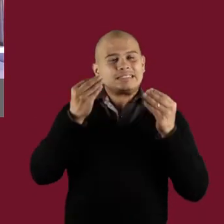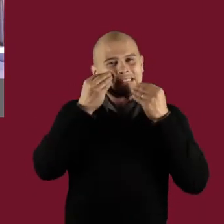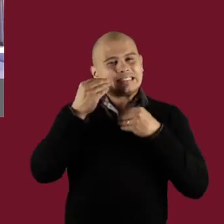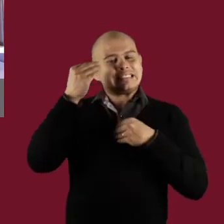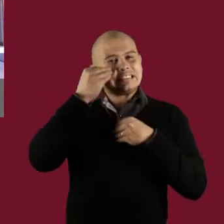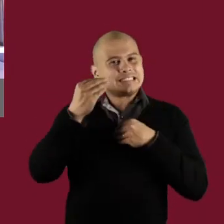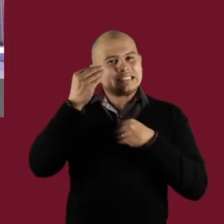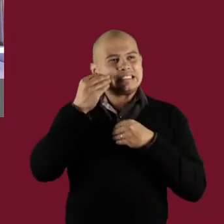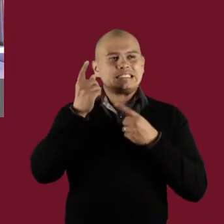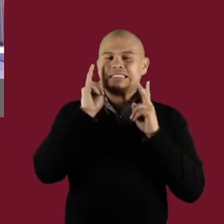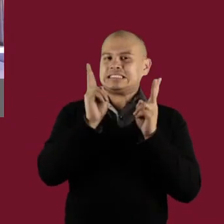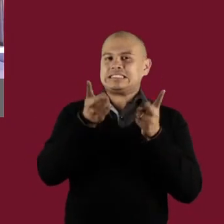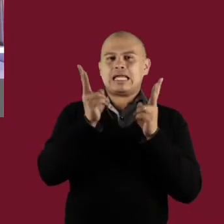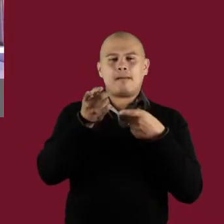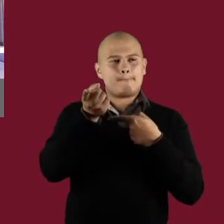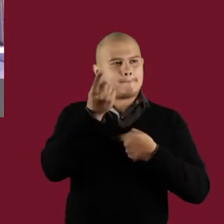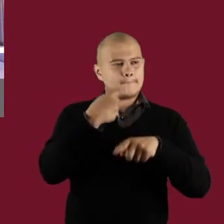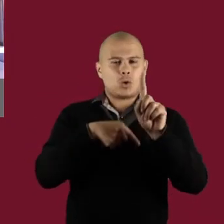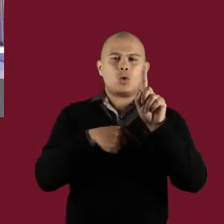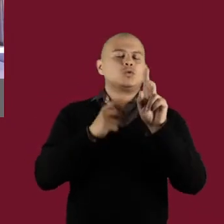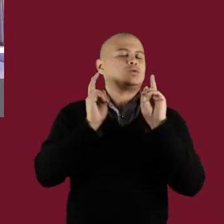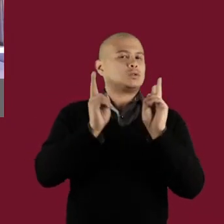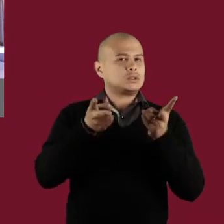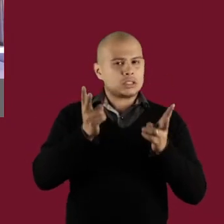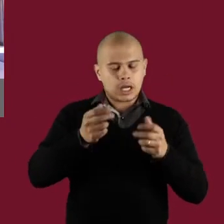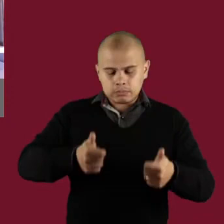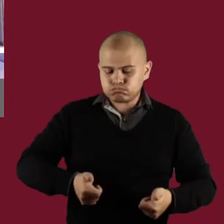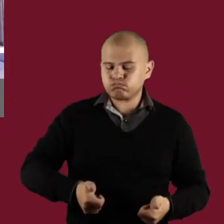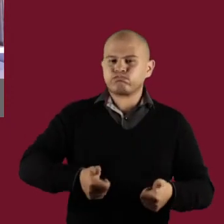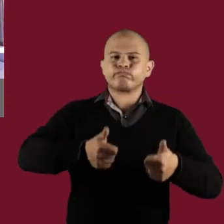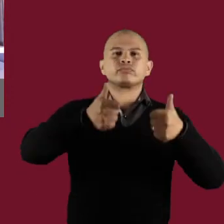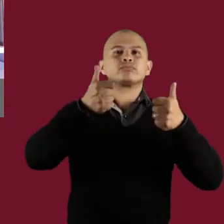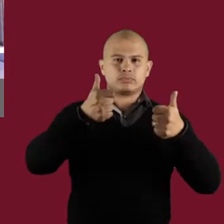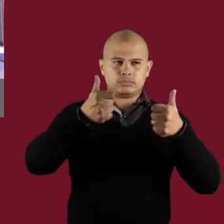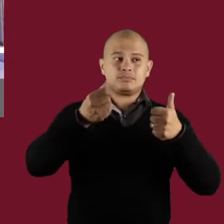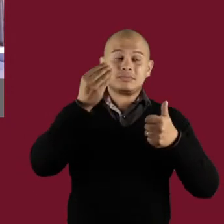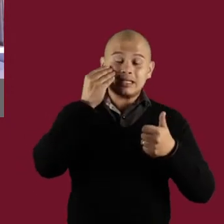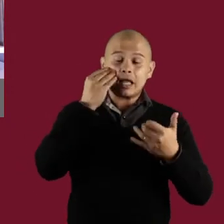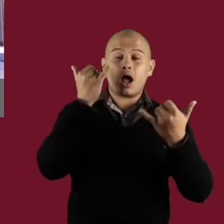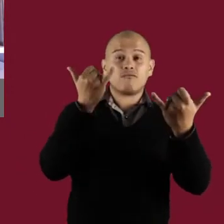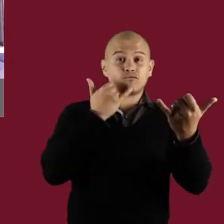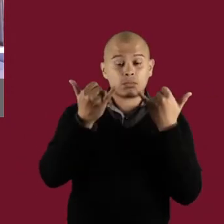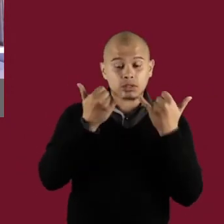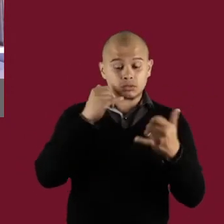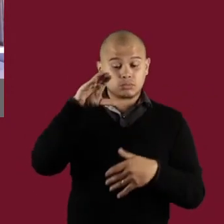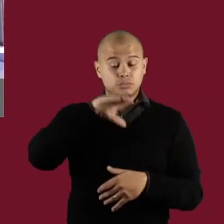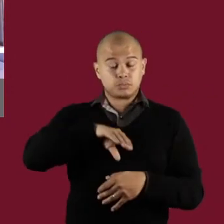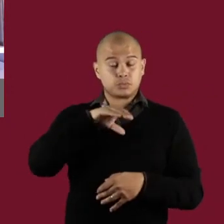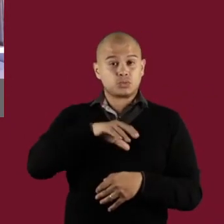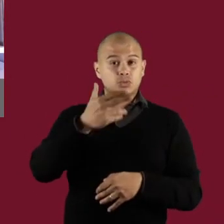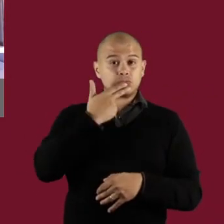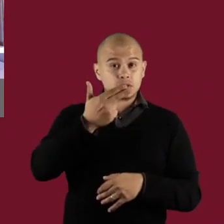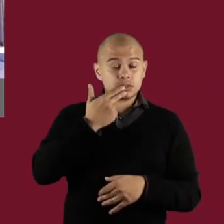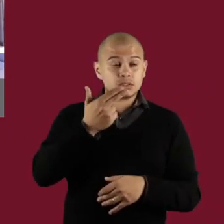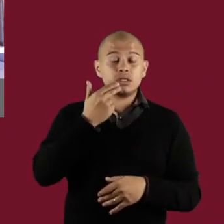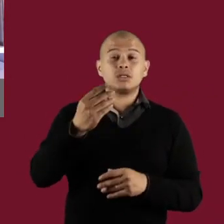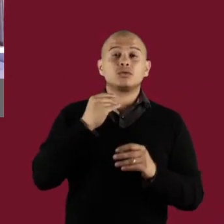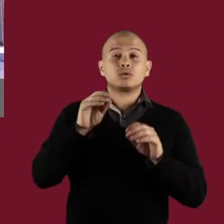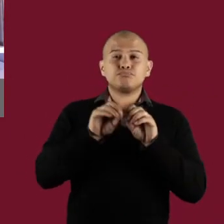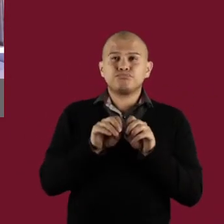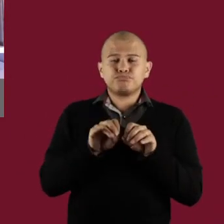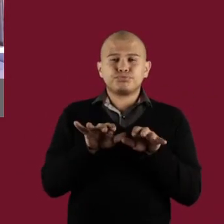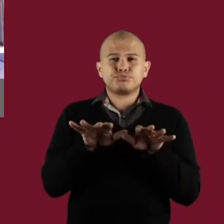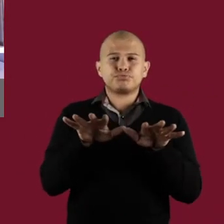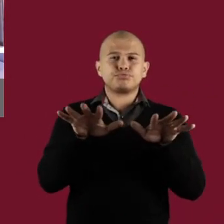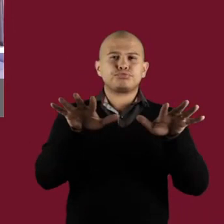é do tal portal que reúne informação de língua portuguesa, portanto, num só. Você